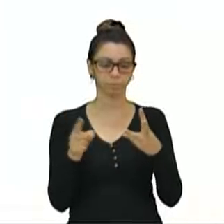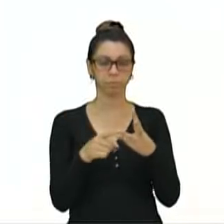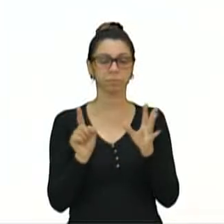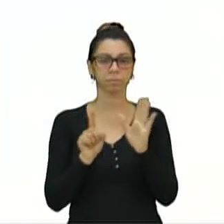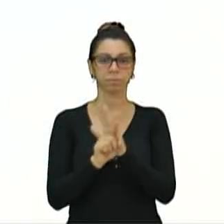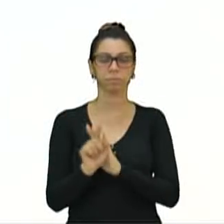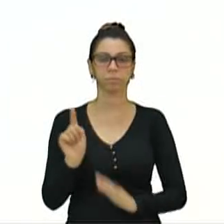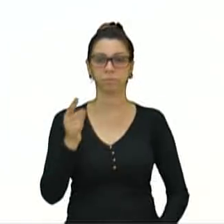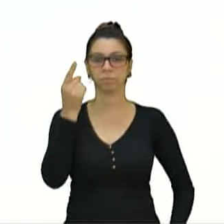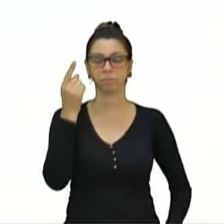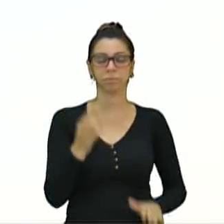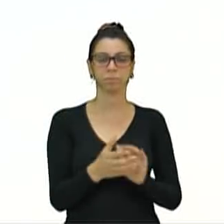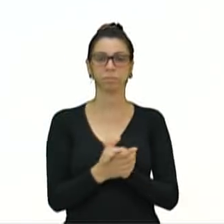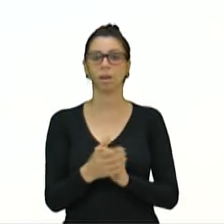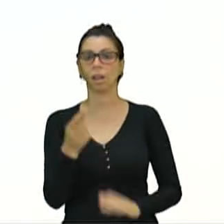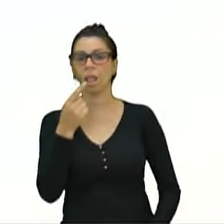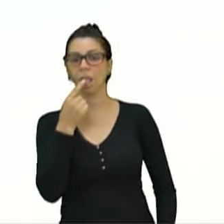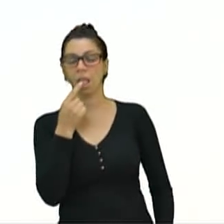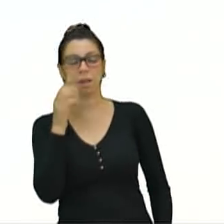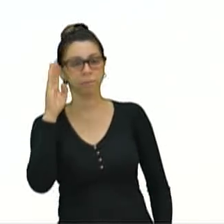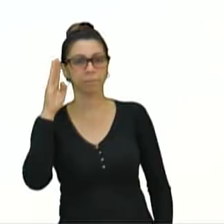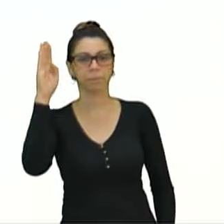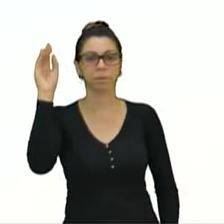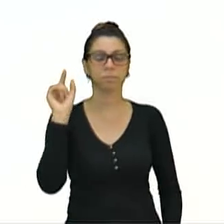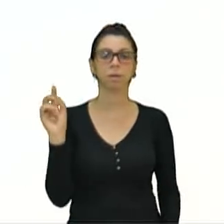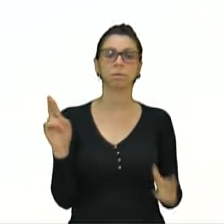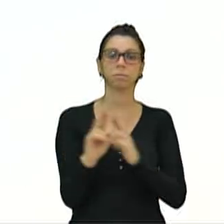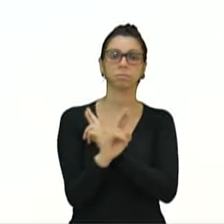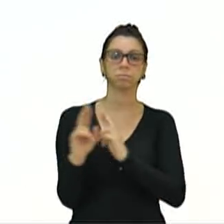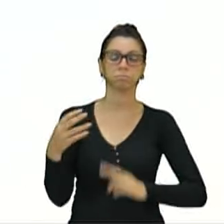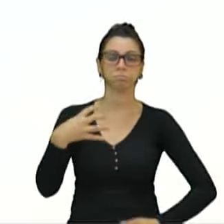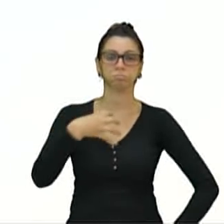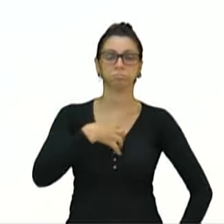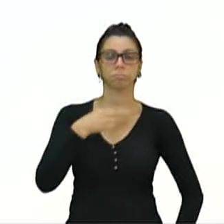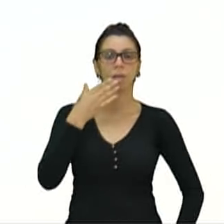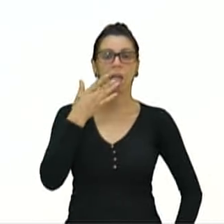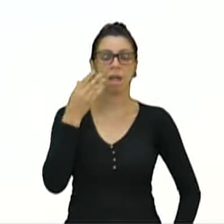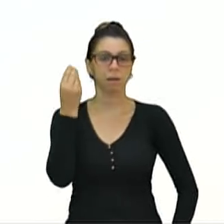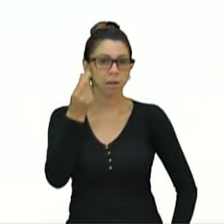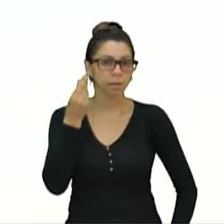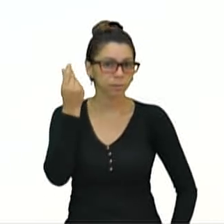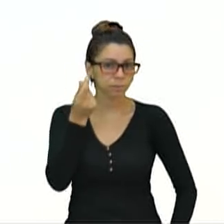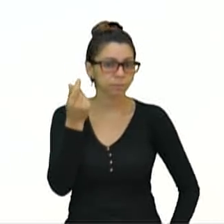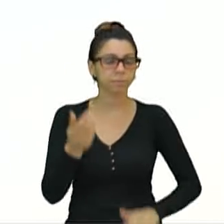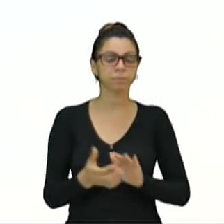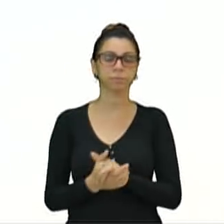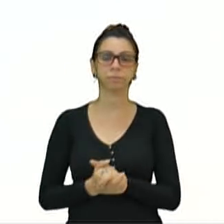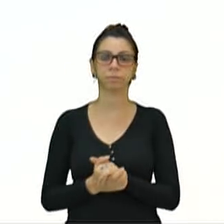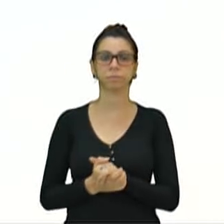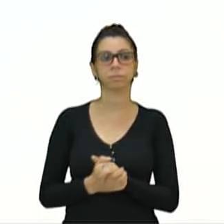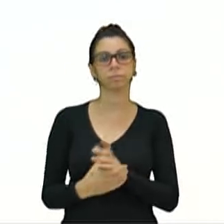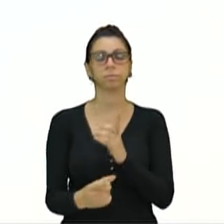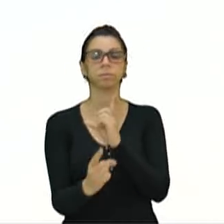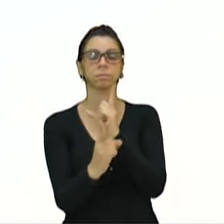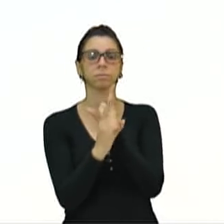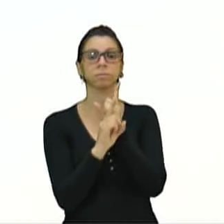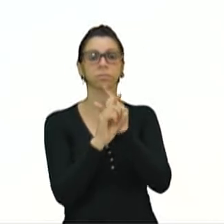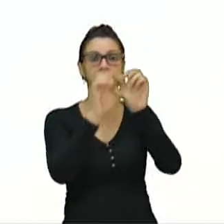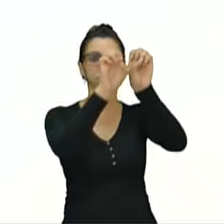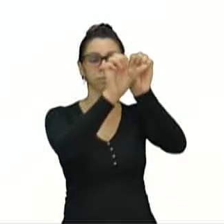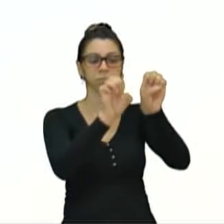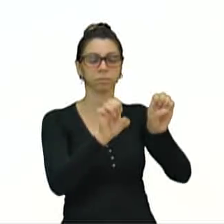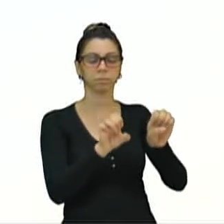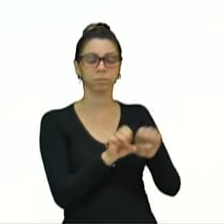língua é o principal órgão relacionado com o sentido do paladar, ou seja, da gustação. Nela são encontradas estruturas formadas